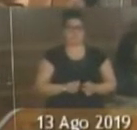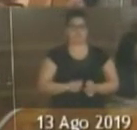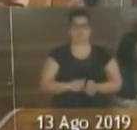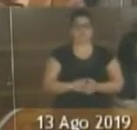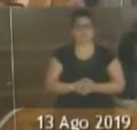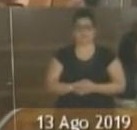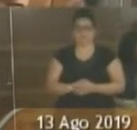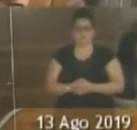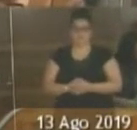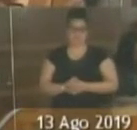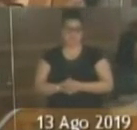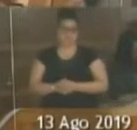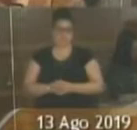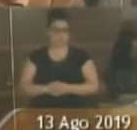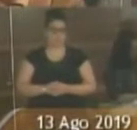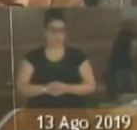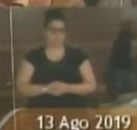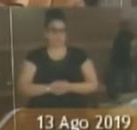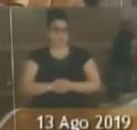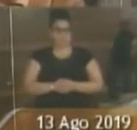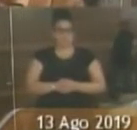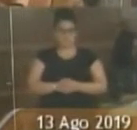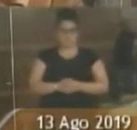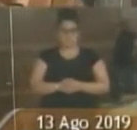Jane Veiga.